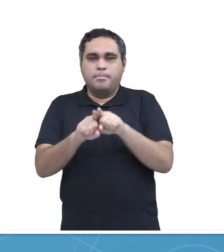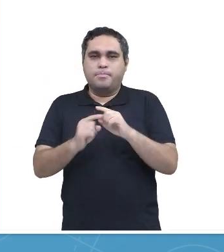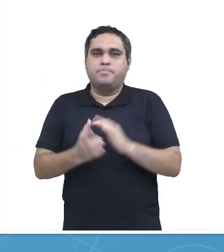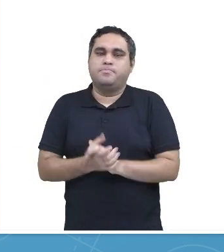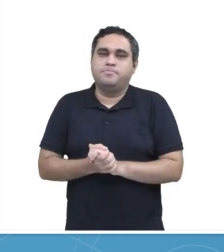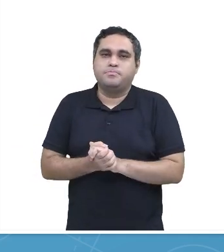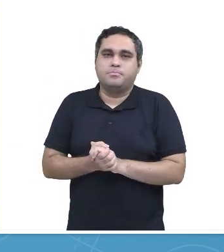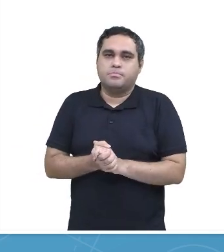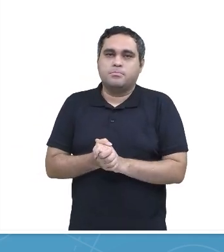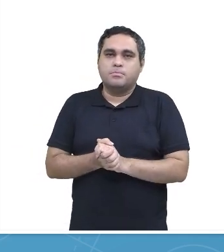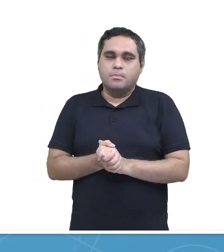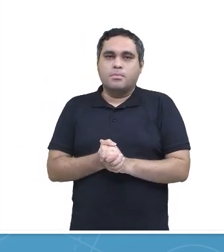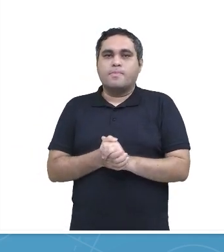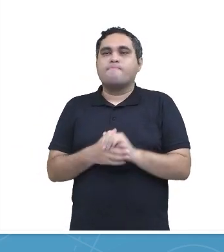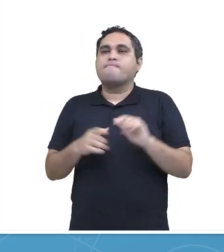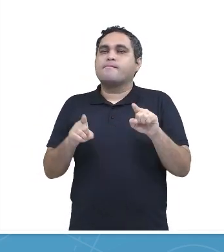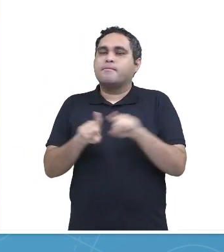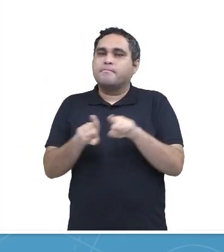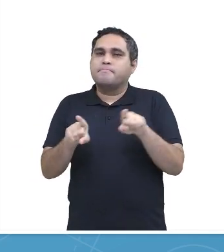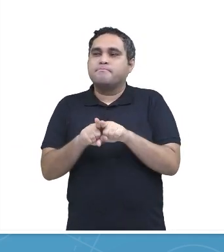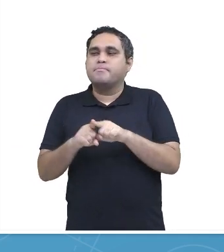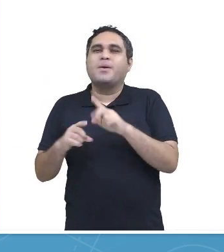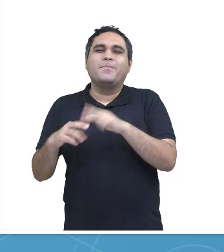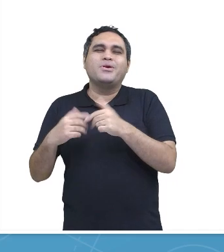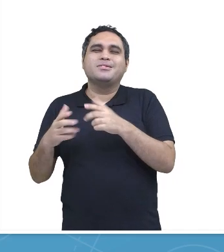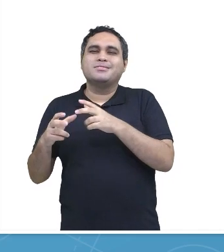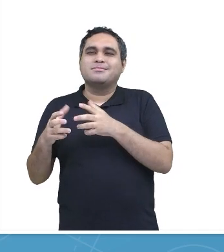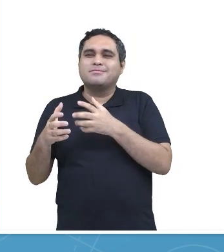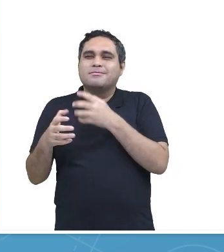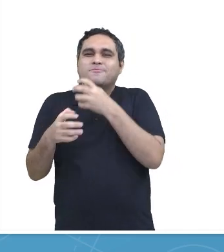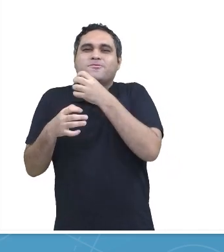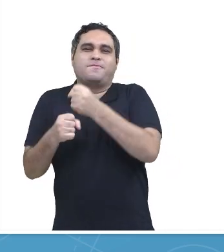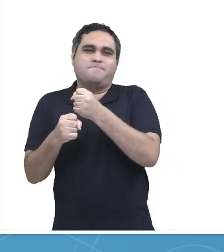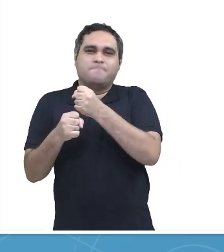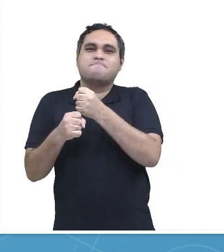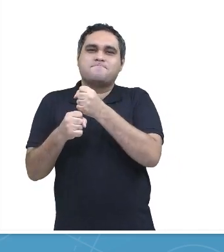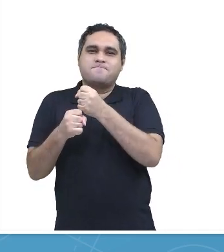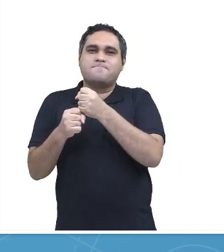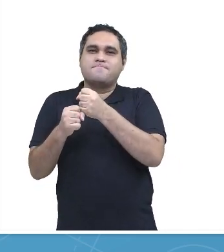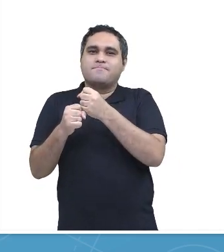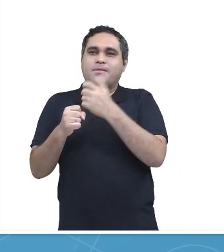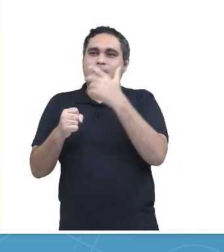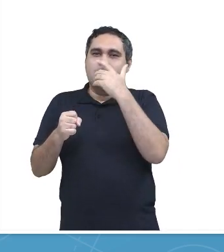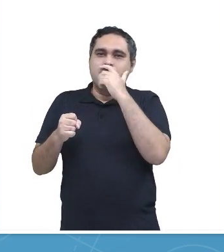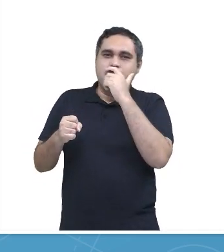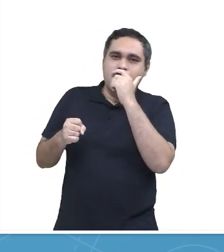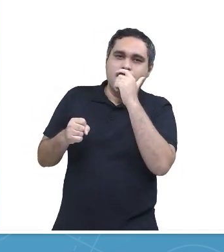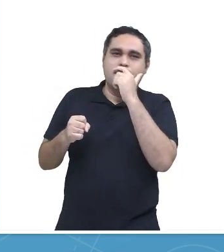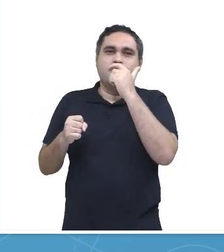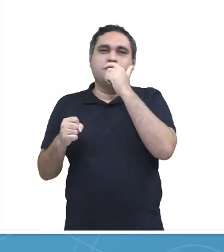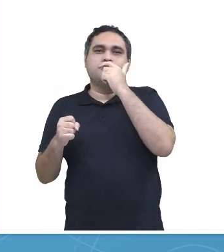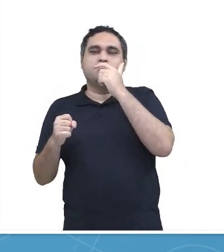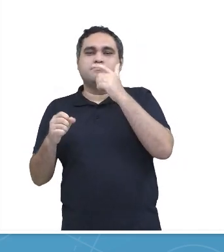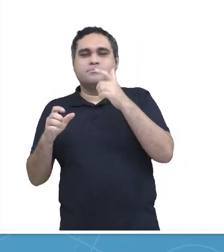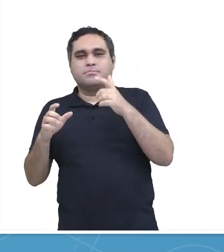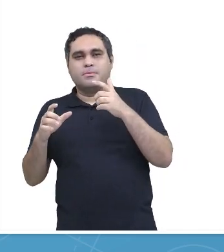tem a questão aí da dependência dos pais, né? Então a criança ela não tem condições de